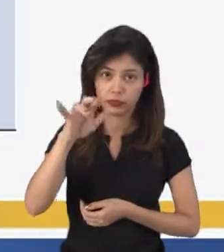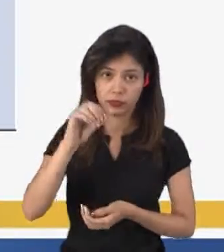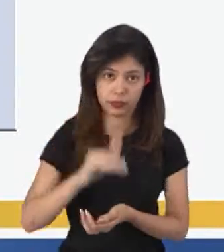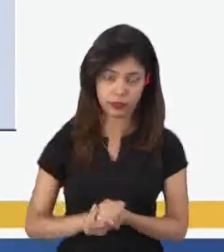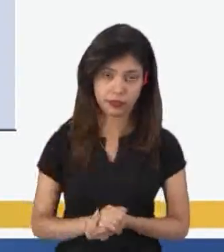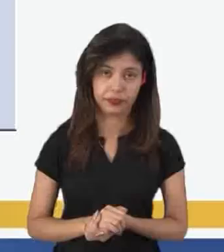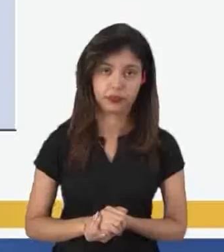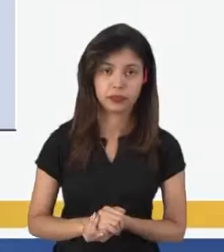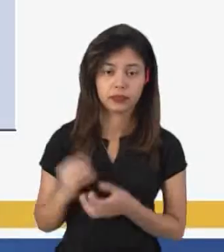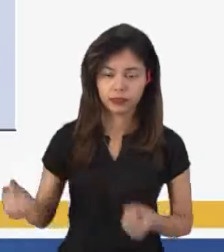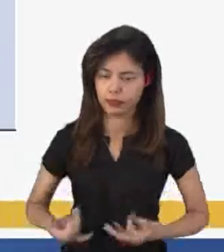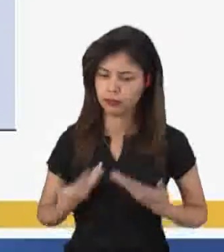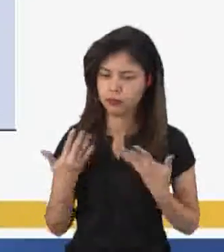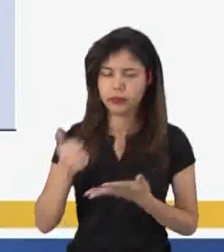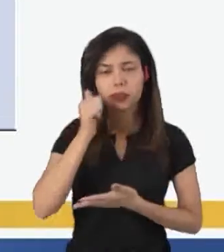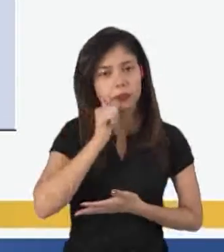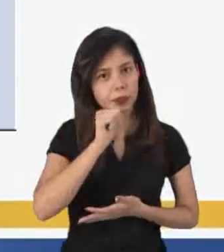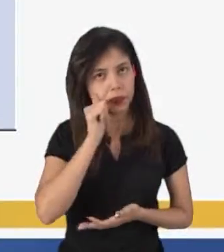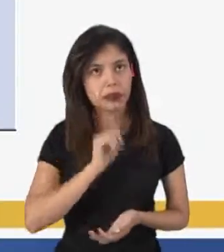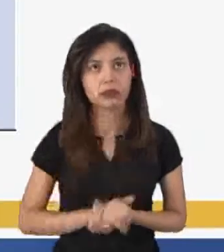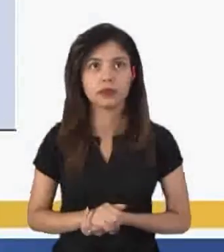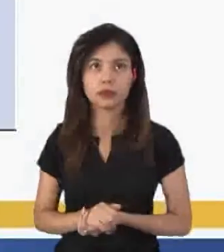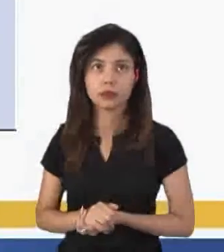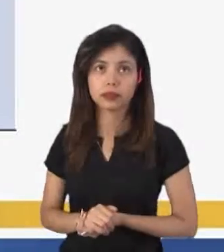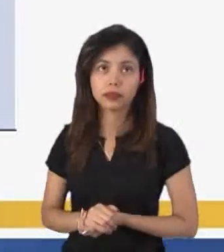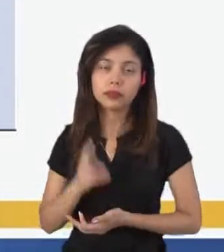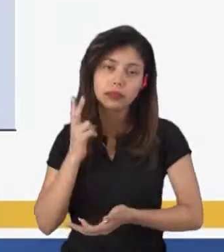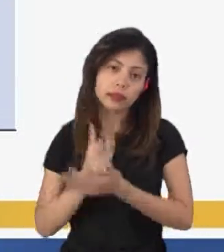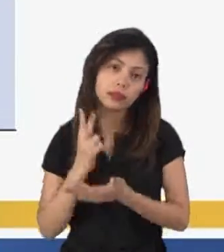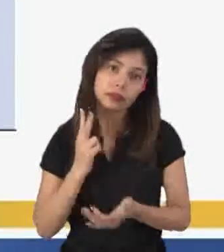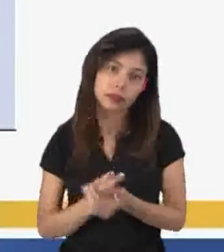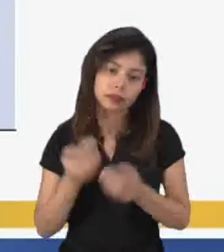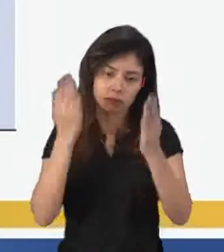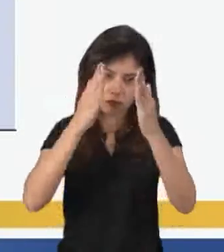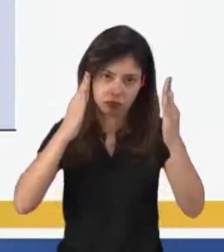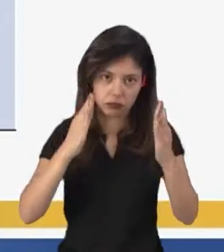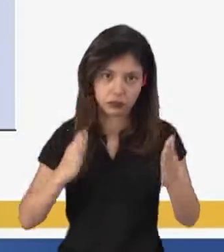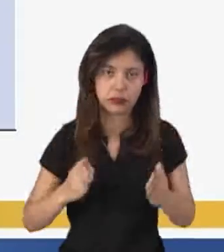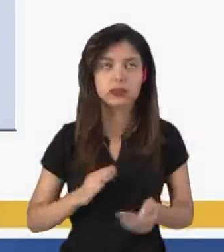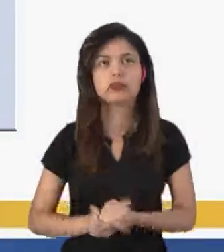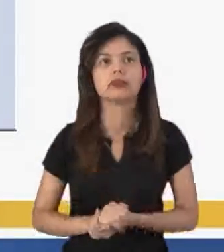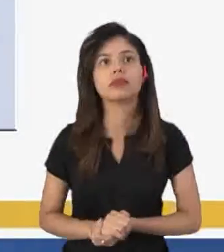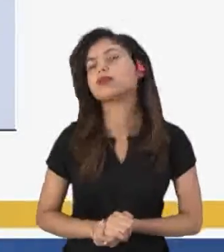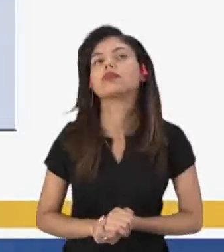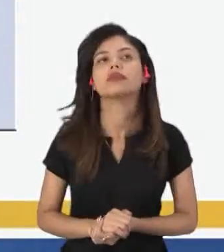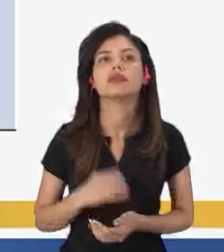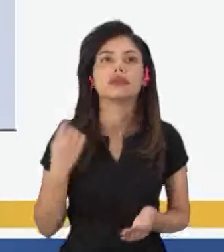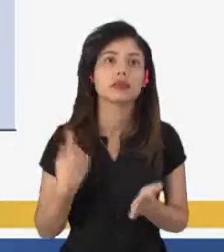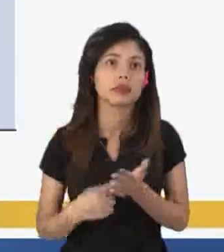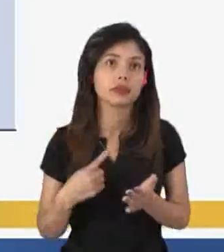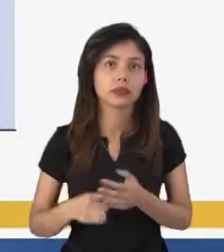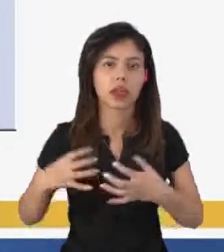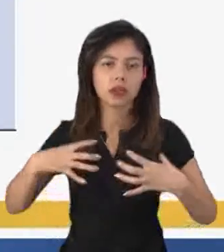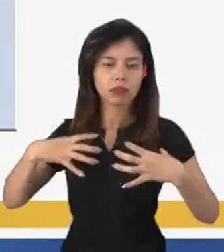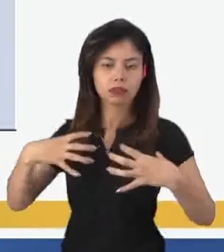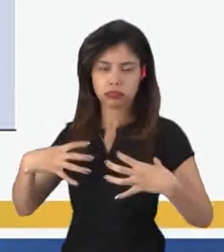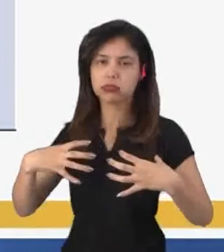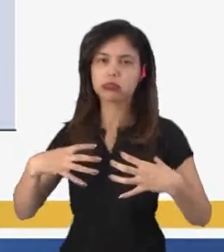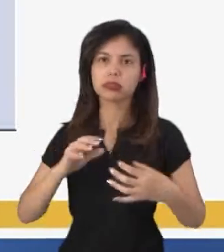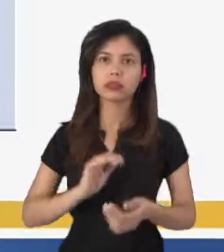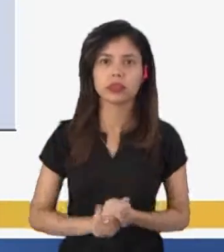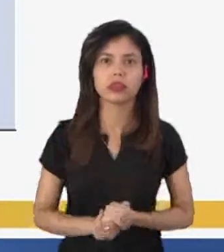a fertilidade da mulher, né? A mulher sempre, as estatuetas está sendo demonstrada com o seio, né, com a